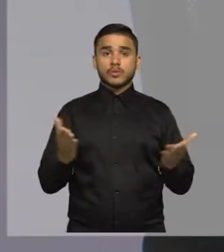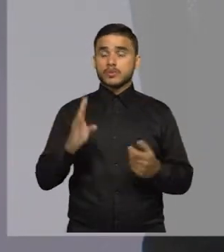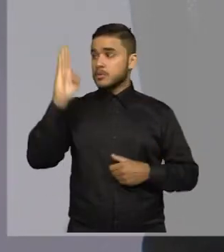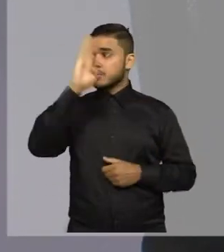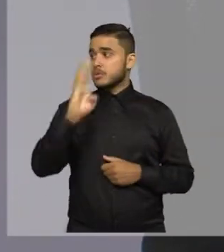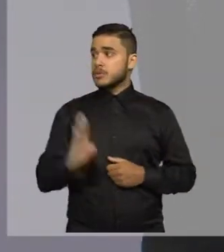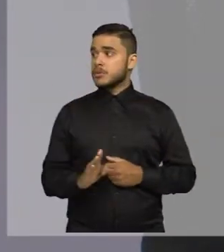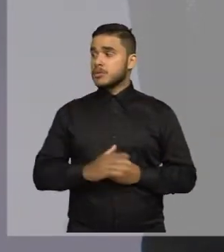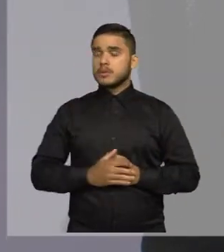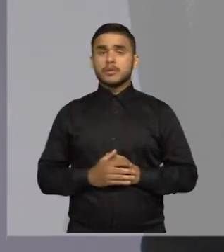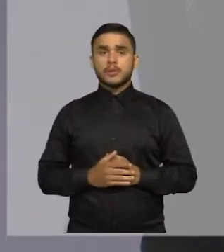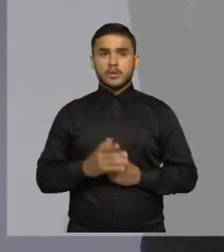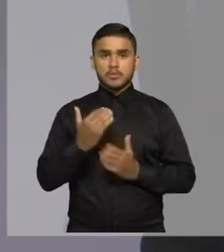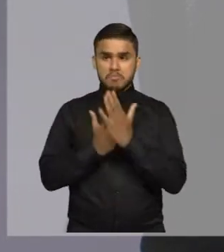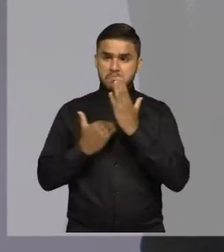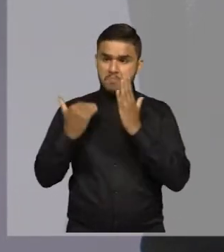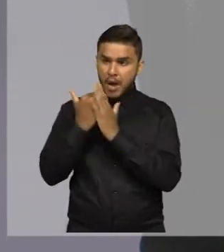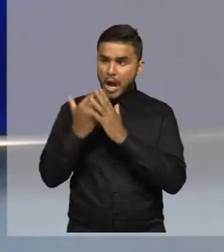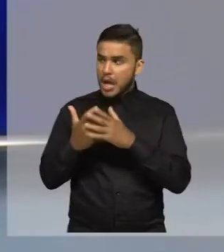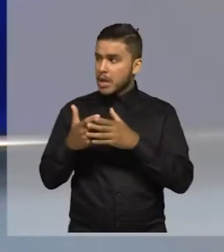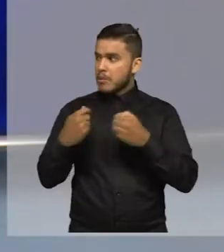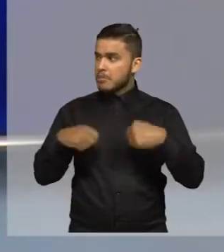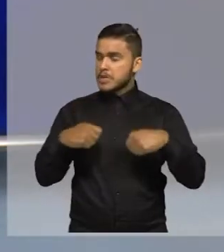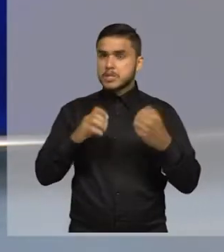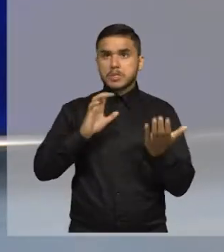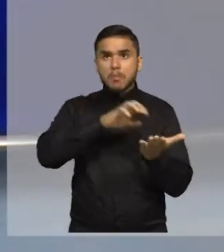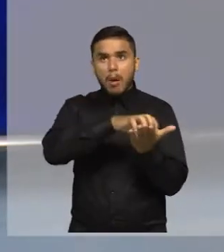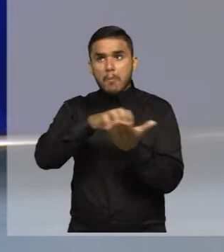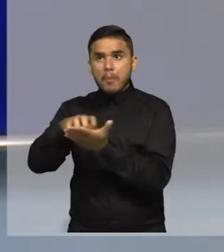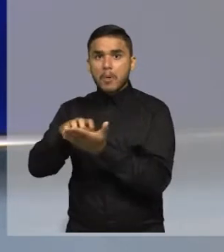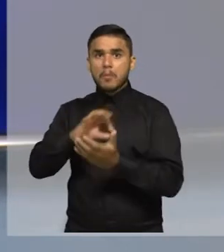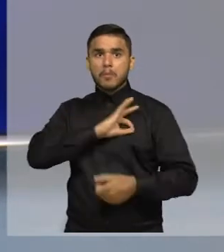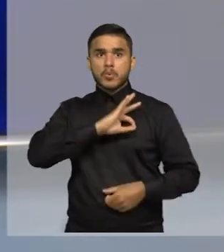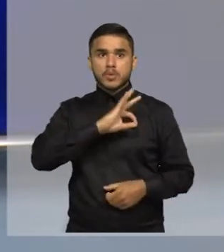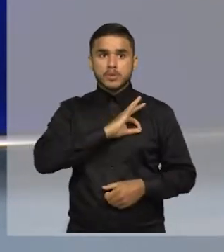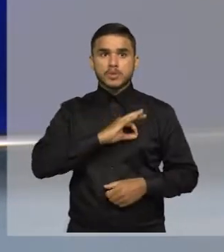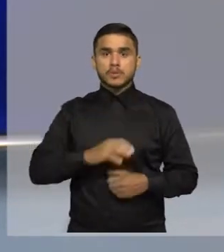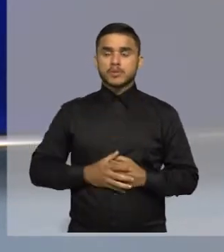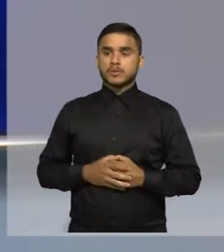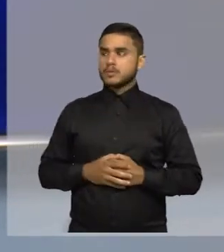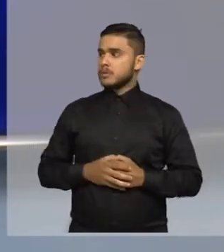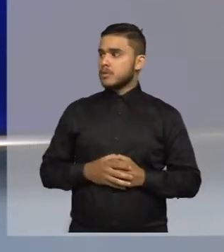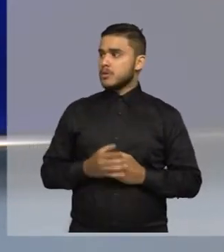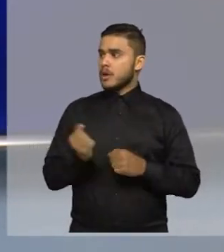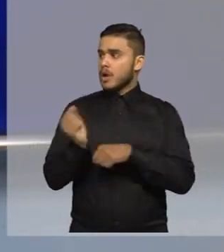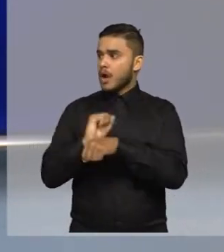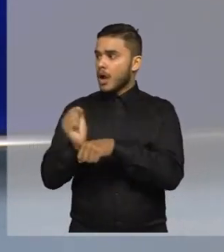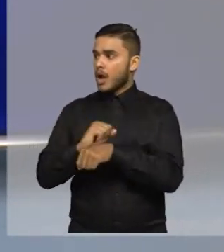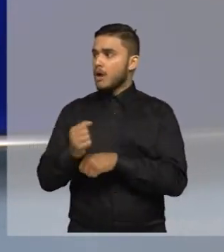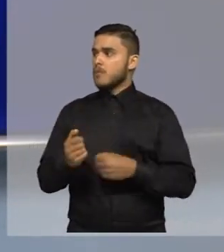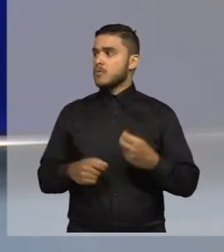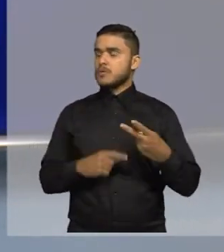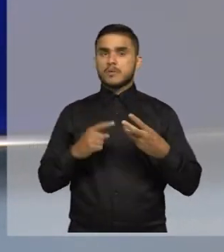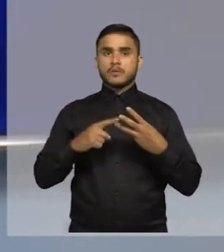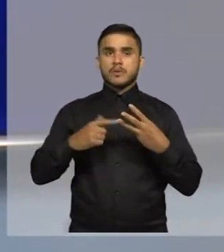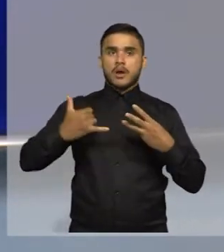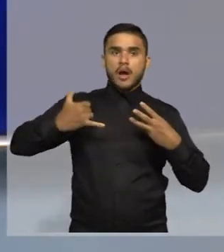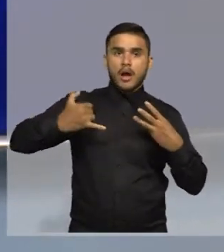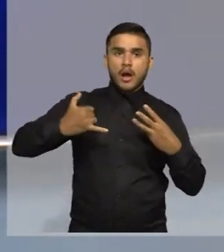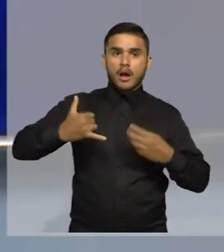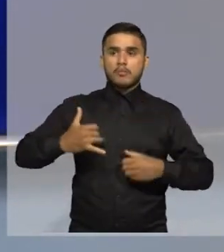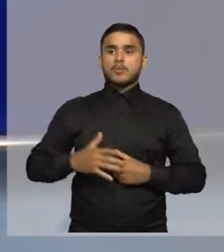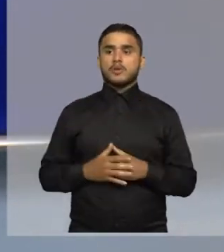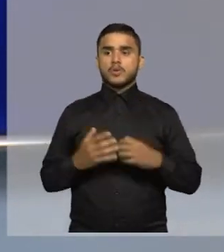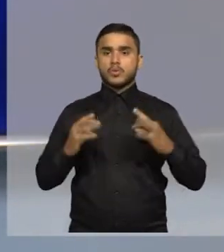com mais homens, mais armas, mais carros e mais bala? Porque, em outras